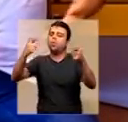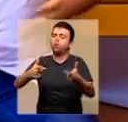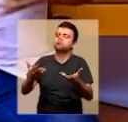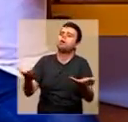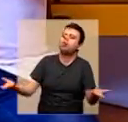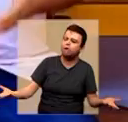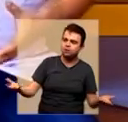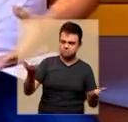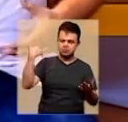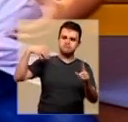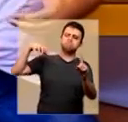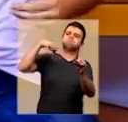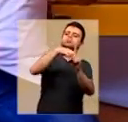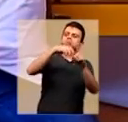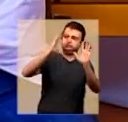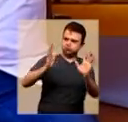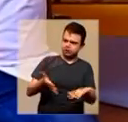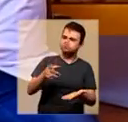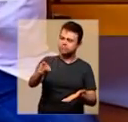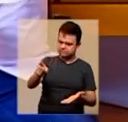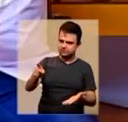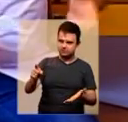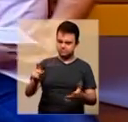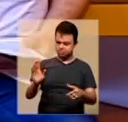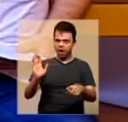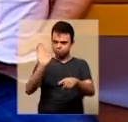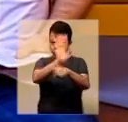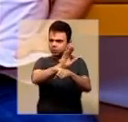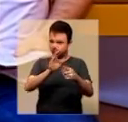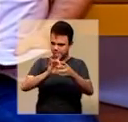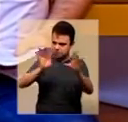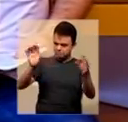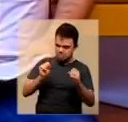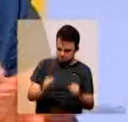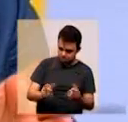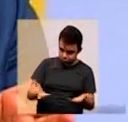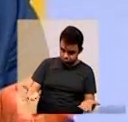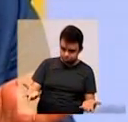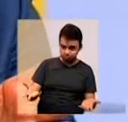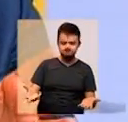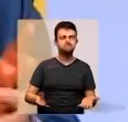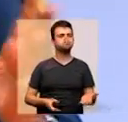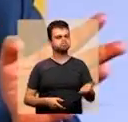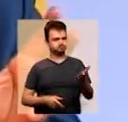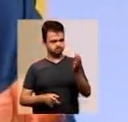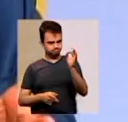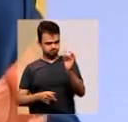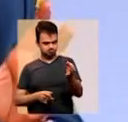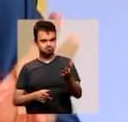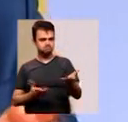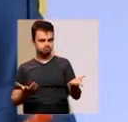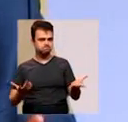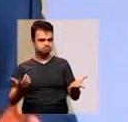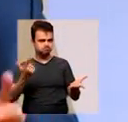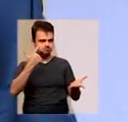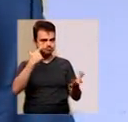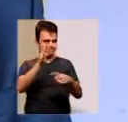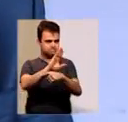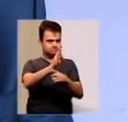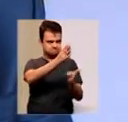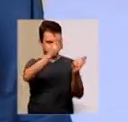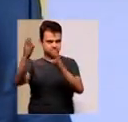orientação sobre isso, foi vítima de um acidente, tenho certeza que o senhor está à disposição da população. Eu ouvi um depoimento aí